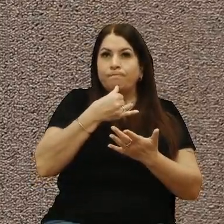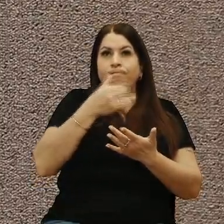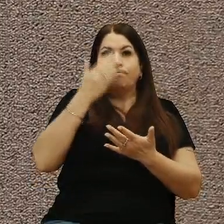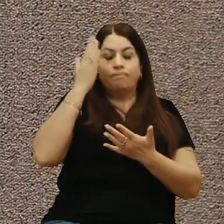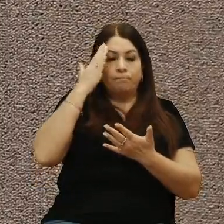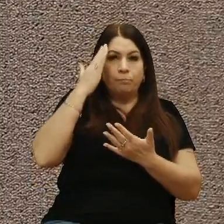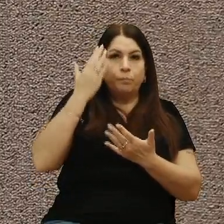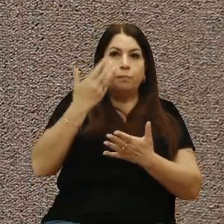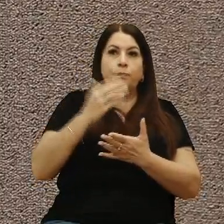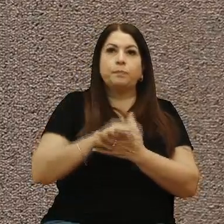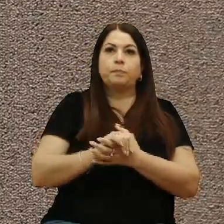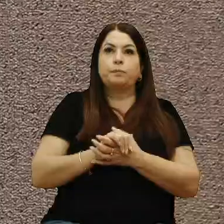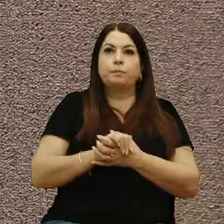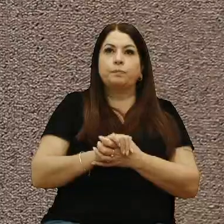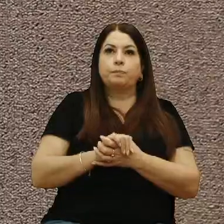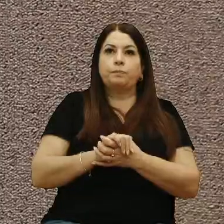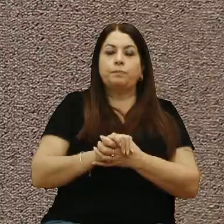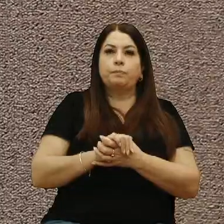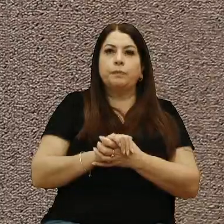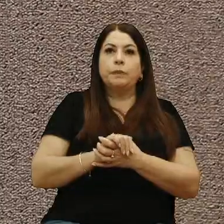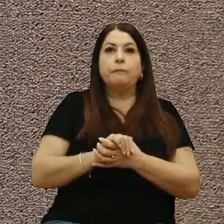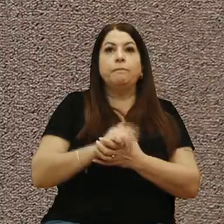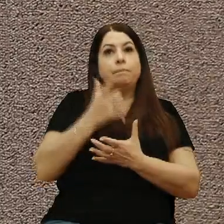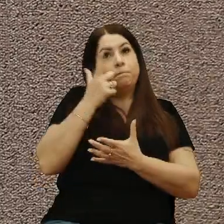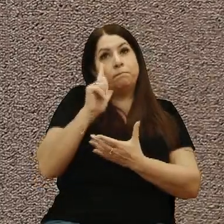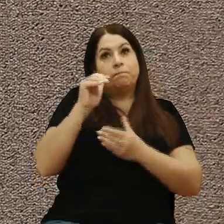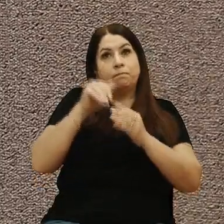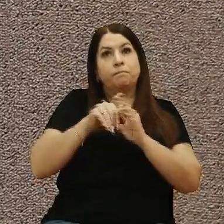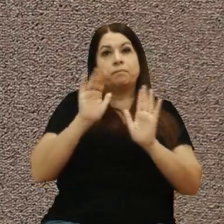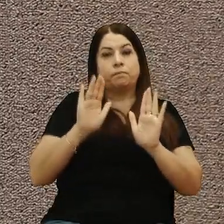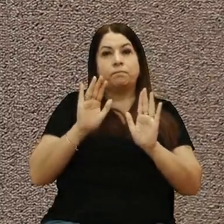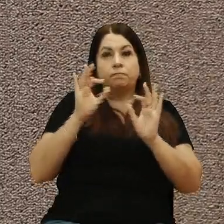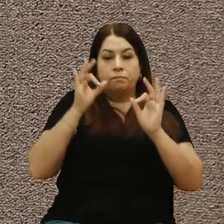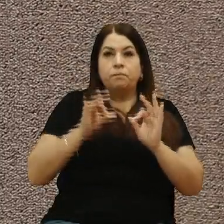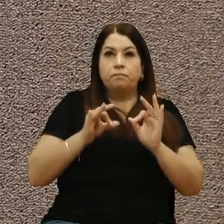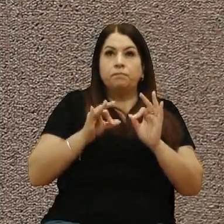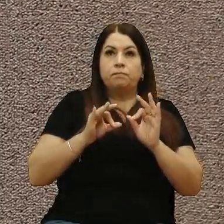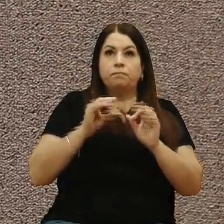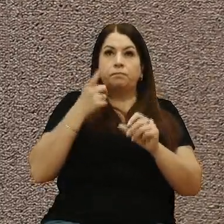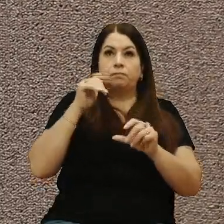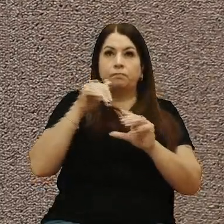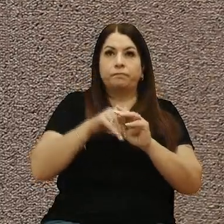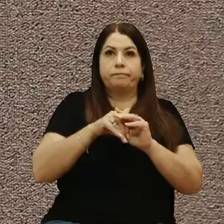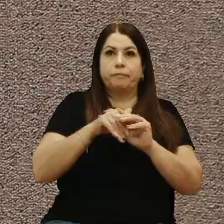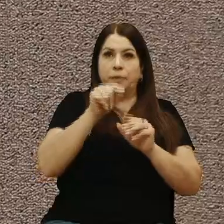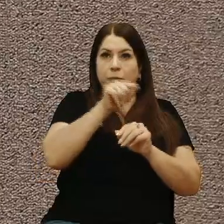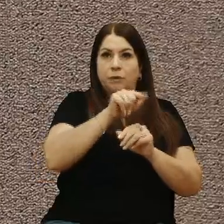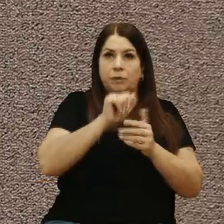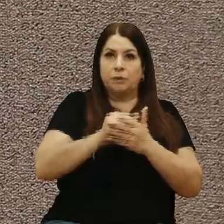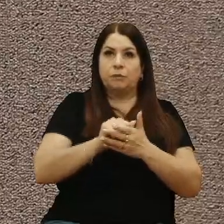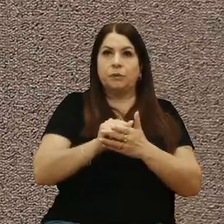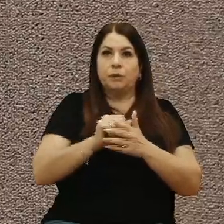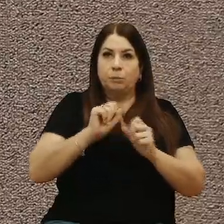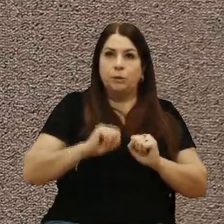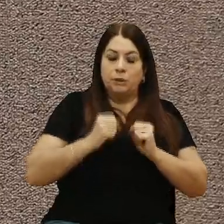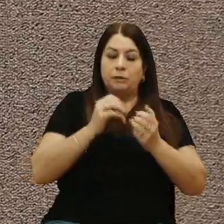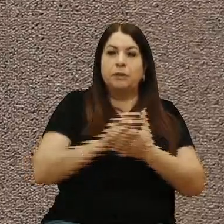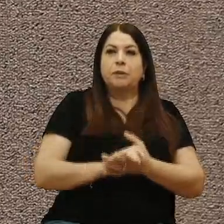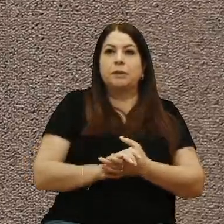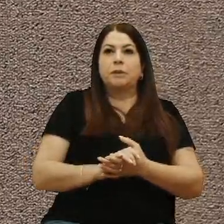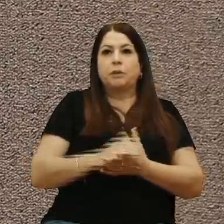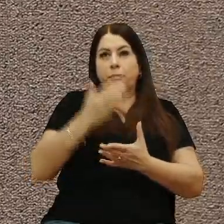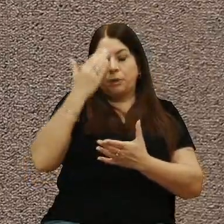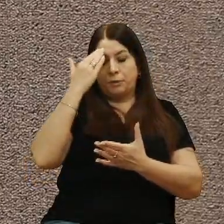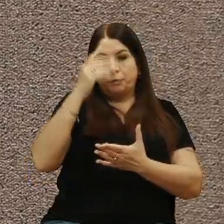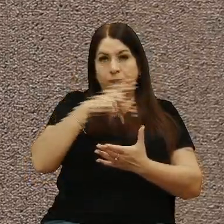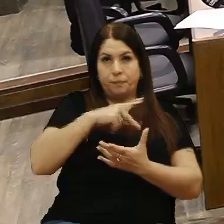sabe que foram eleitos, né? Mas com certeza foram eleitos por aqueles que eles estão defendendo. Obrigado,